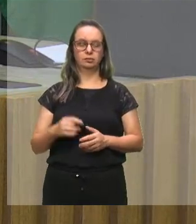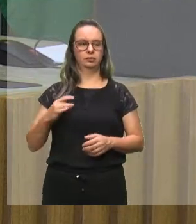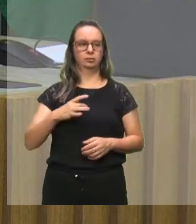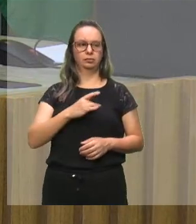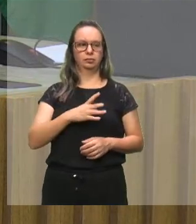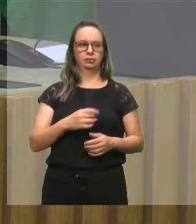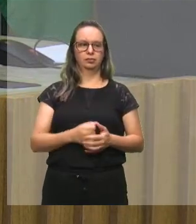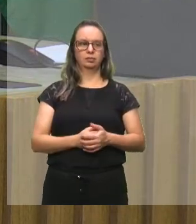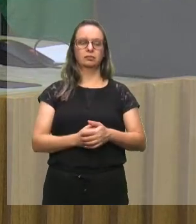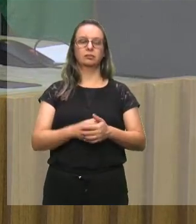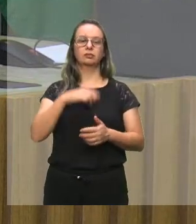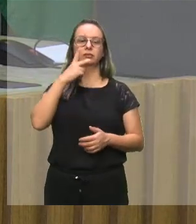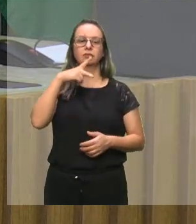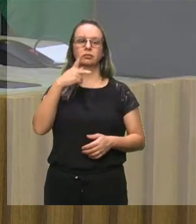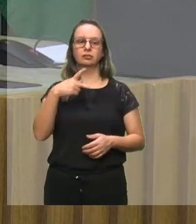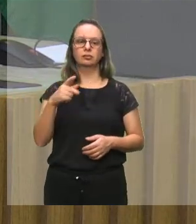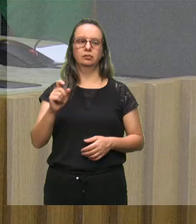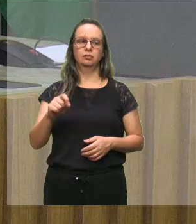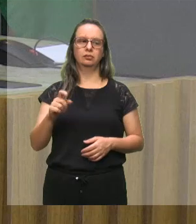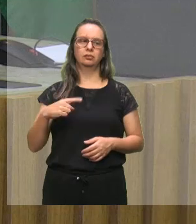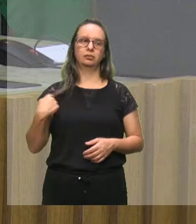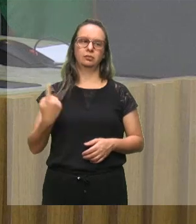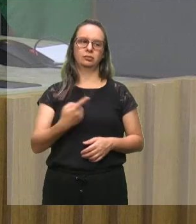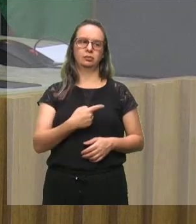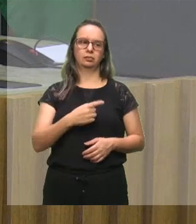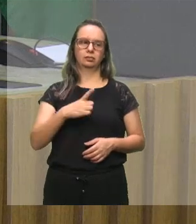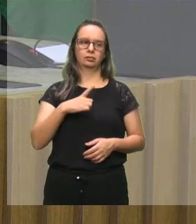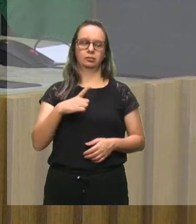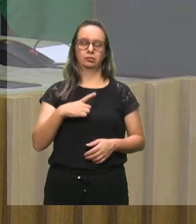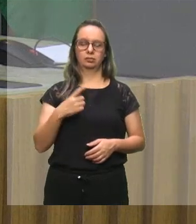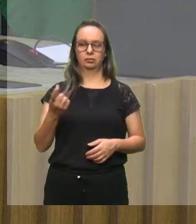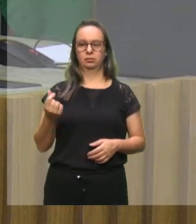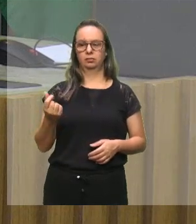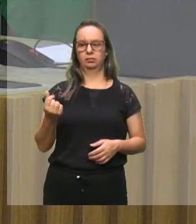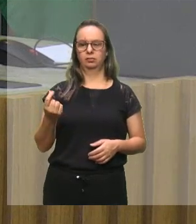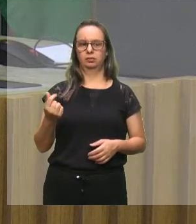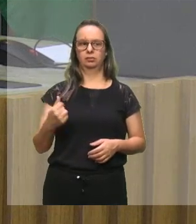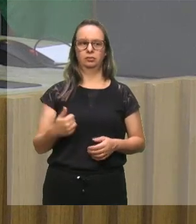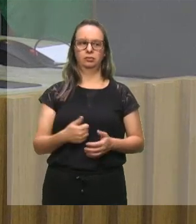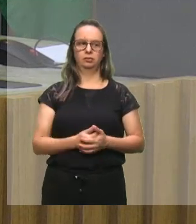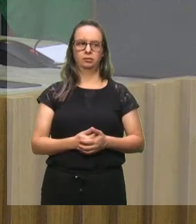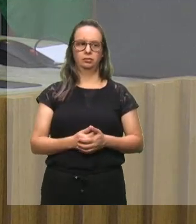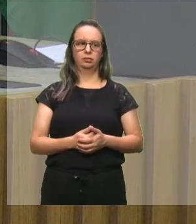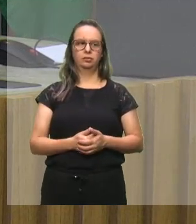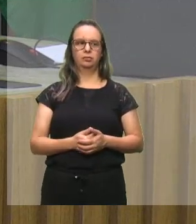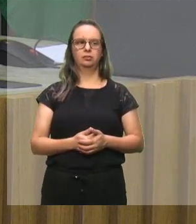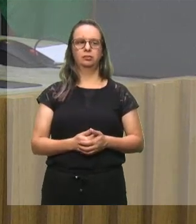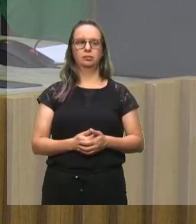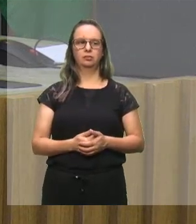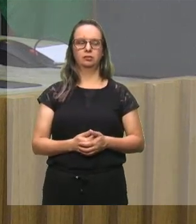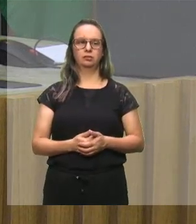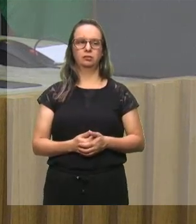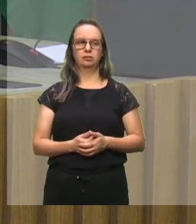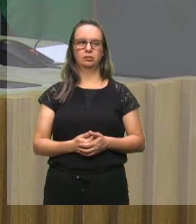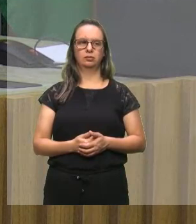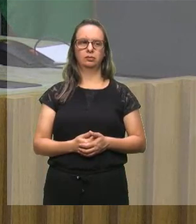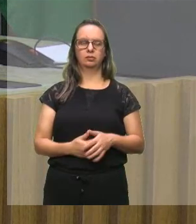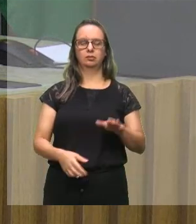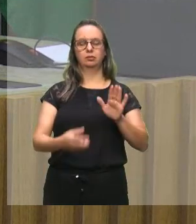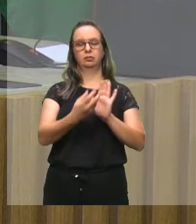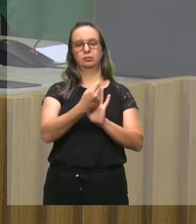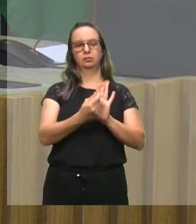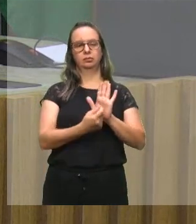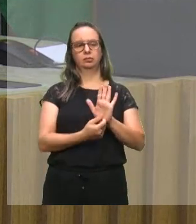de pontuar que nós temos um investimento muito alto do Tesouro mesmo, dentro do